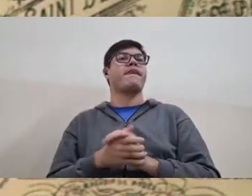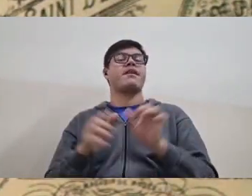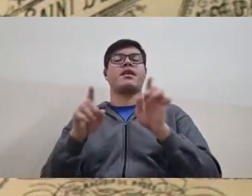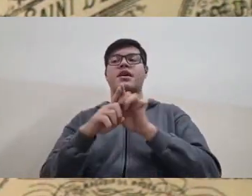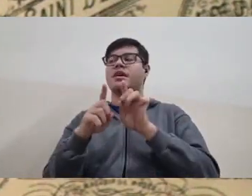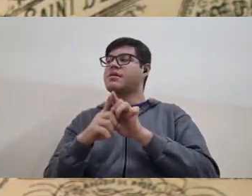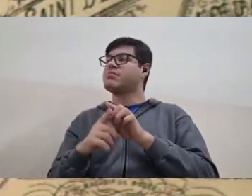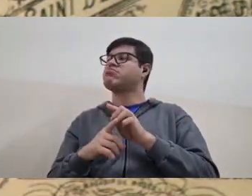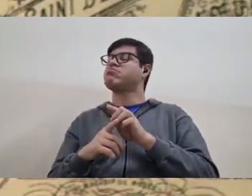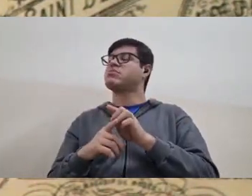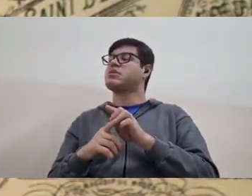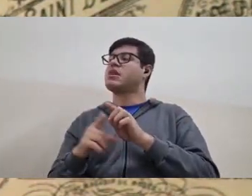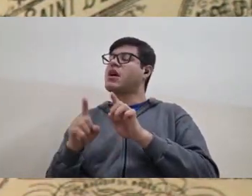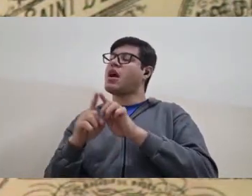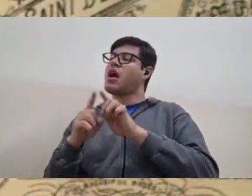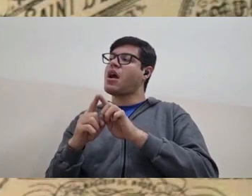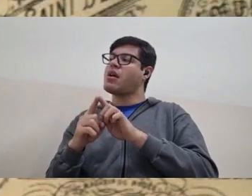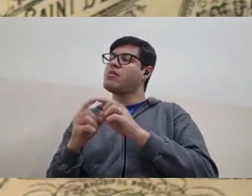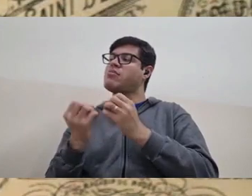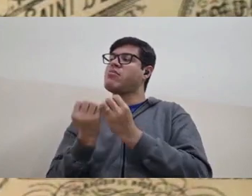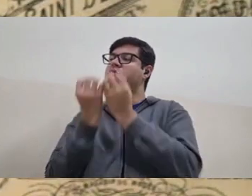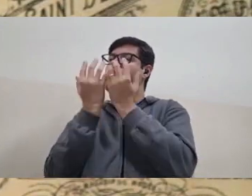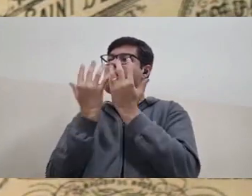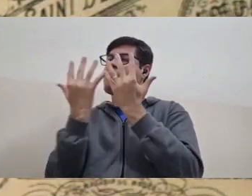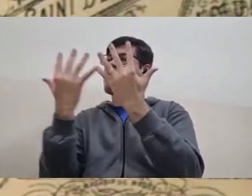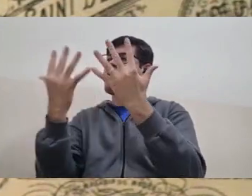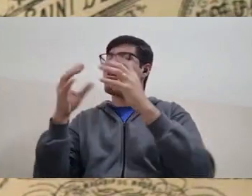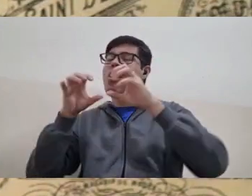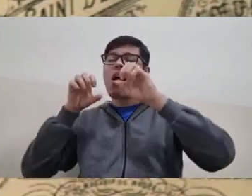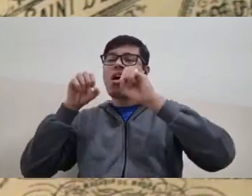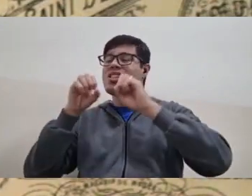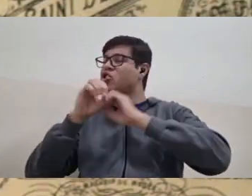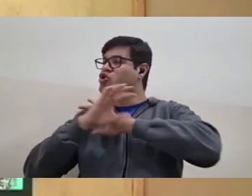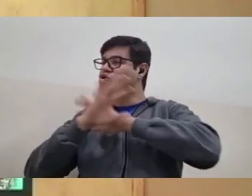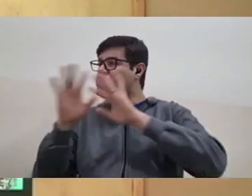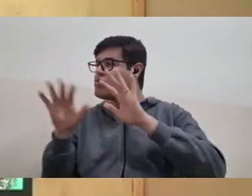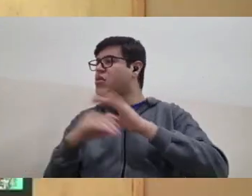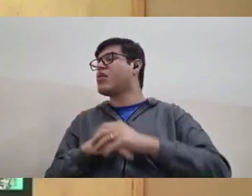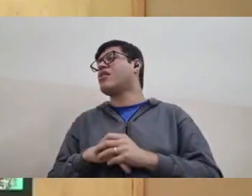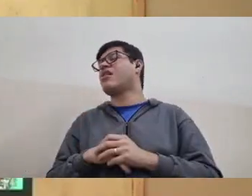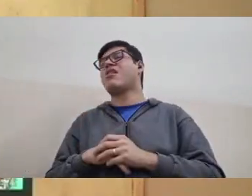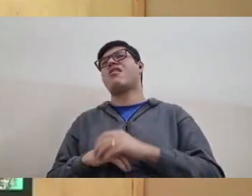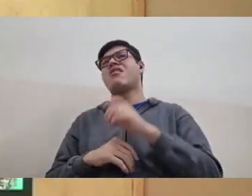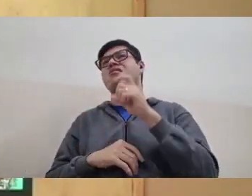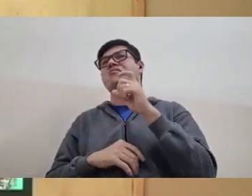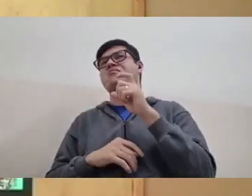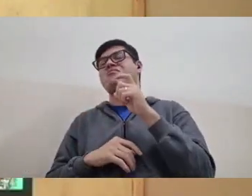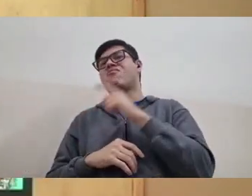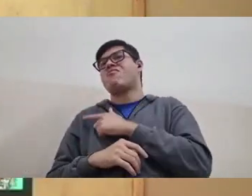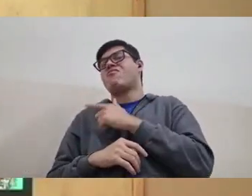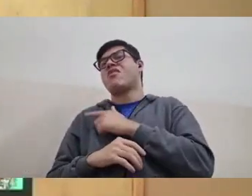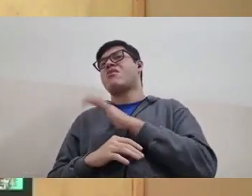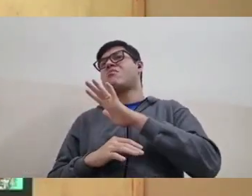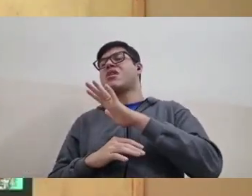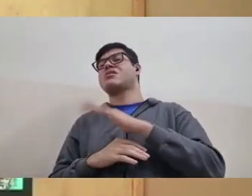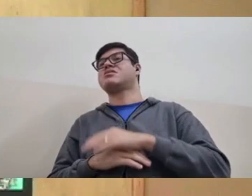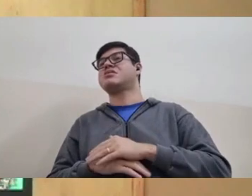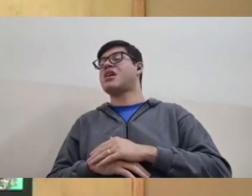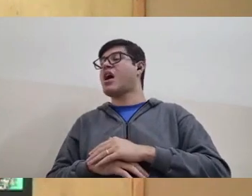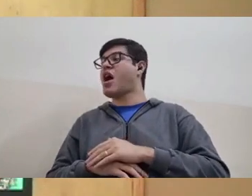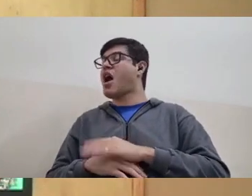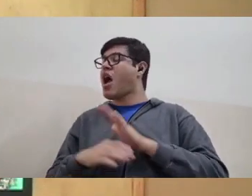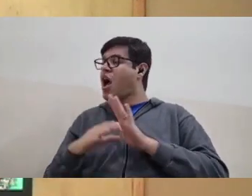carbono. A cana-de-açúcar tem ajudado isso? Porque tem muita gente que critica, vai só cana, uma plantação feia, não sei o quê. De fato, não é bonito mesmo, né?